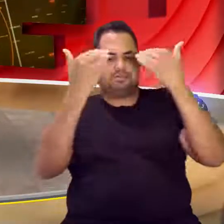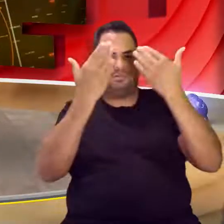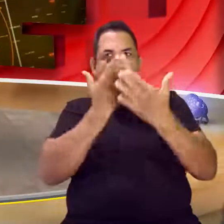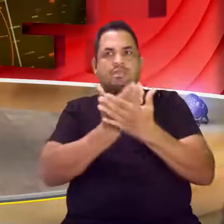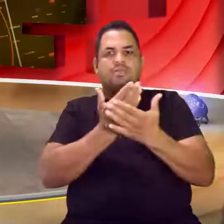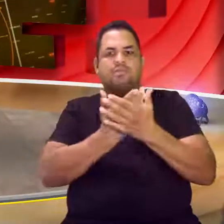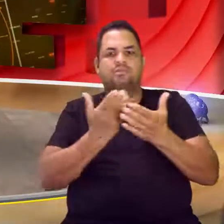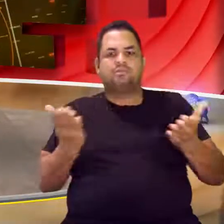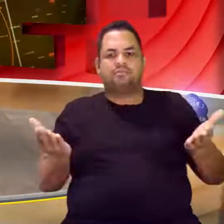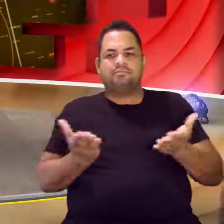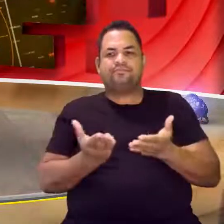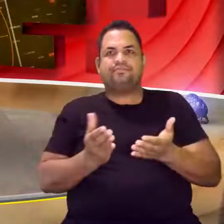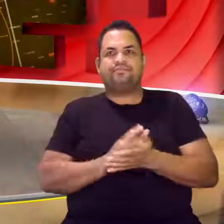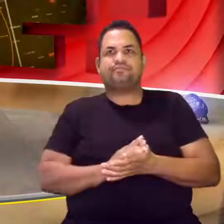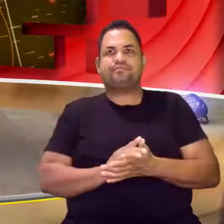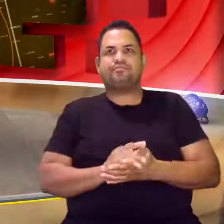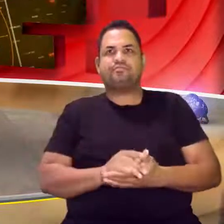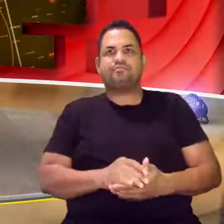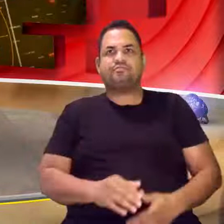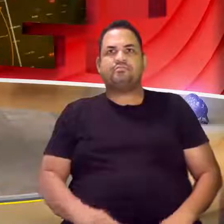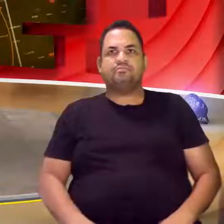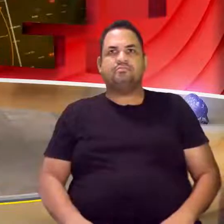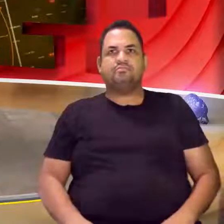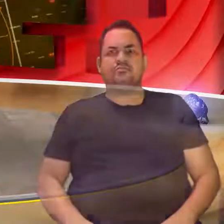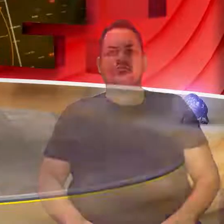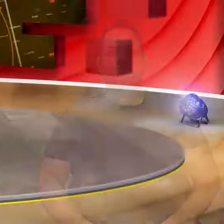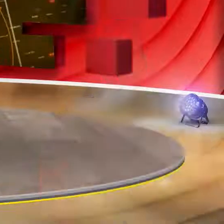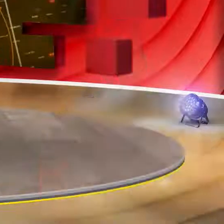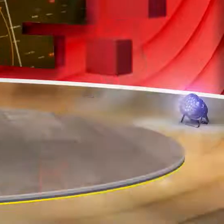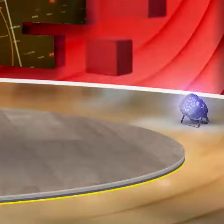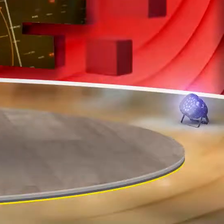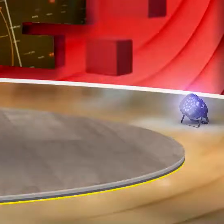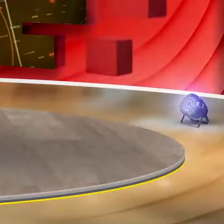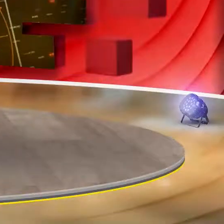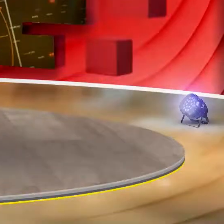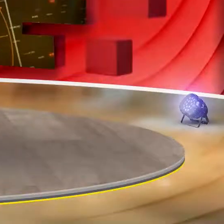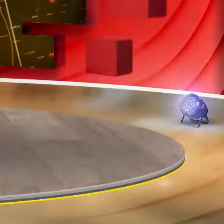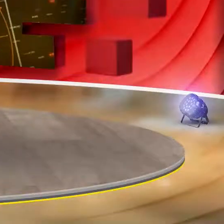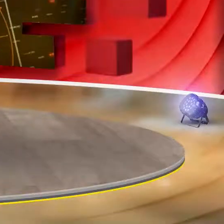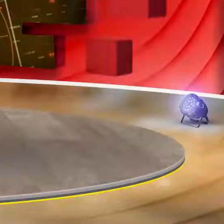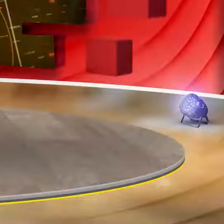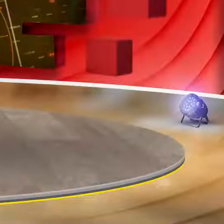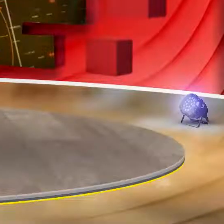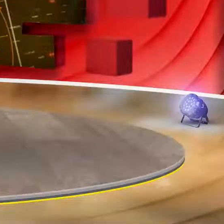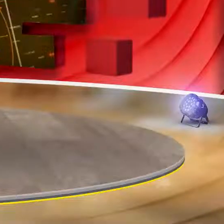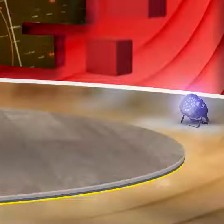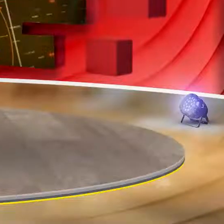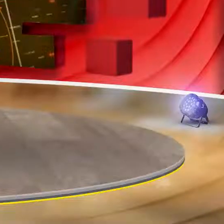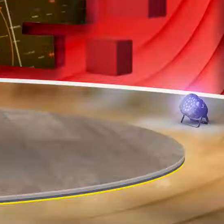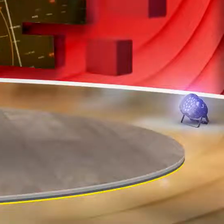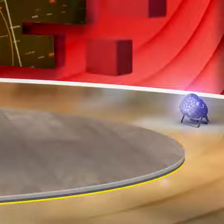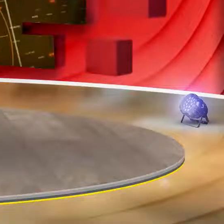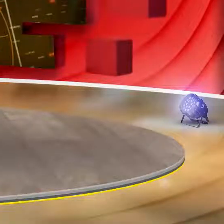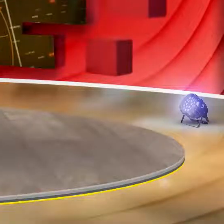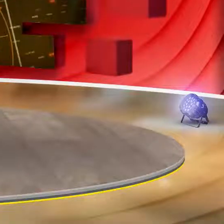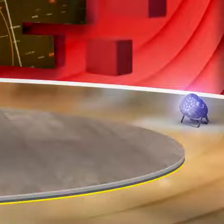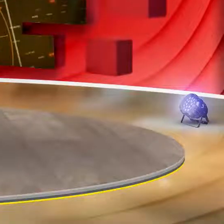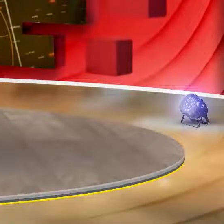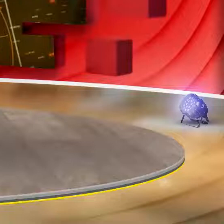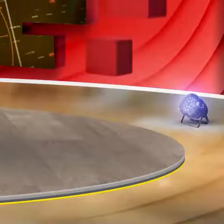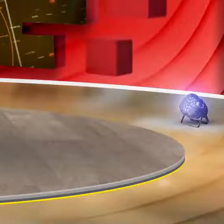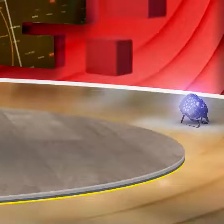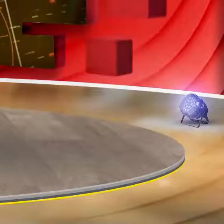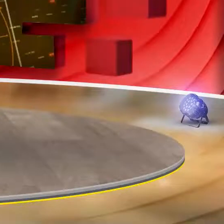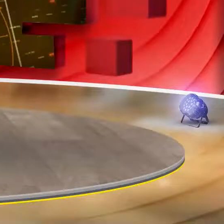de hoje. Olha aí, que bacana, né? Professor Sâmio junto com a gente aqui, né? Então, a gente vai trabalhar com